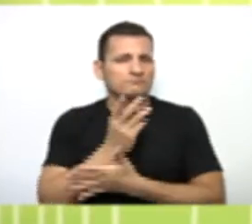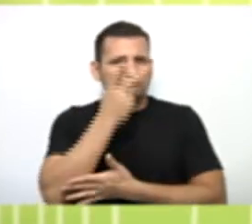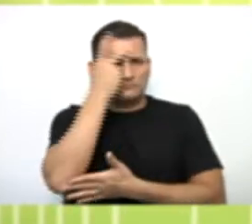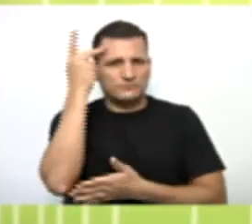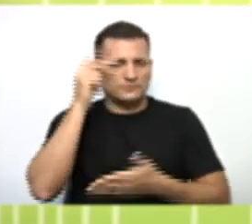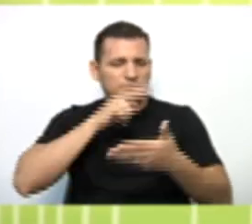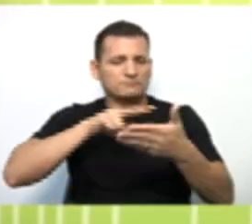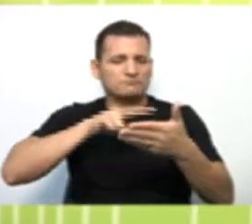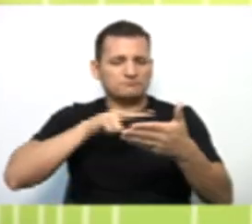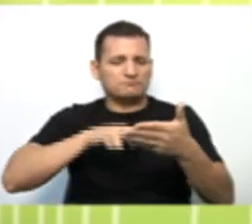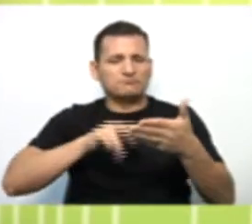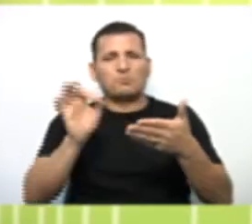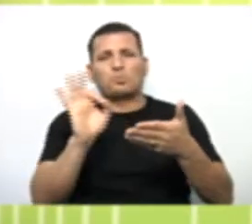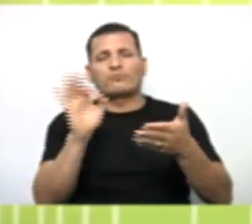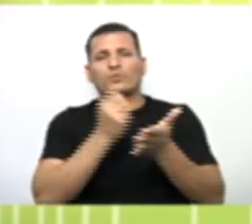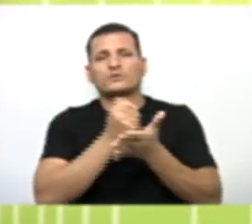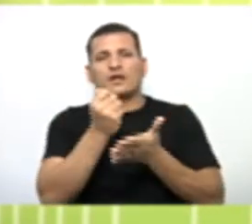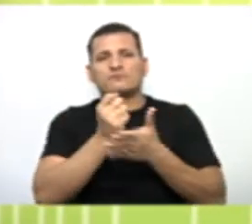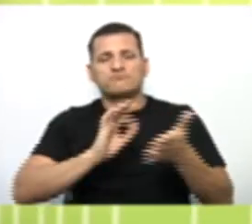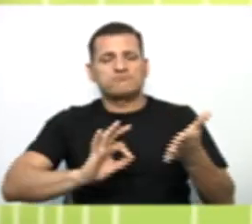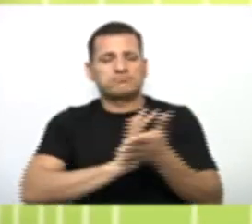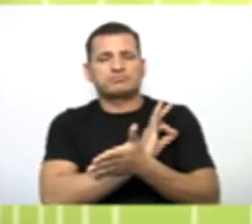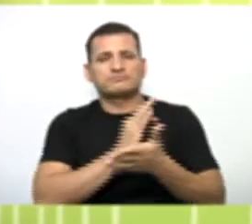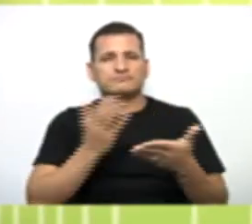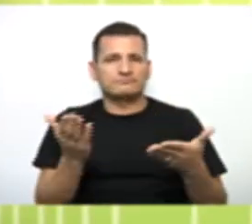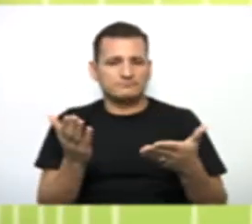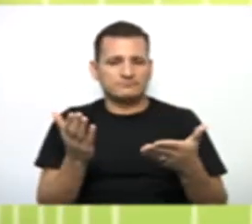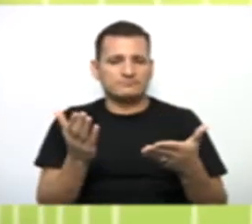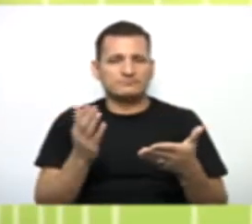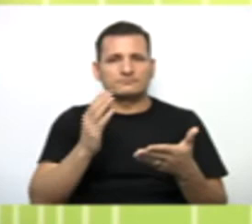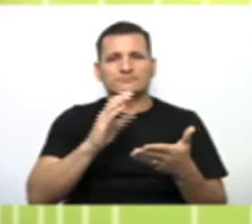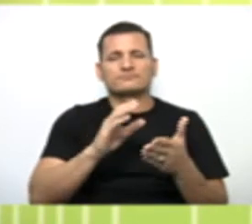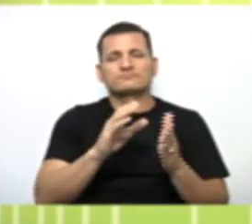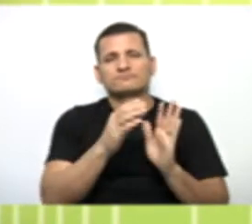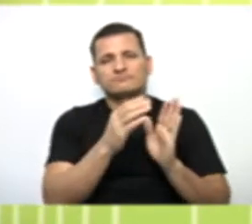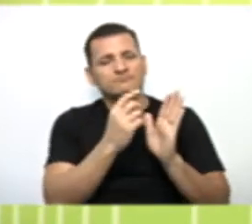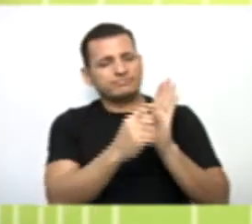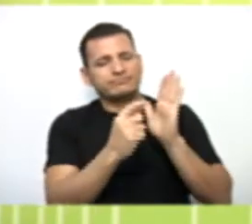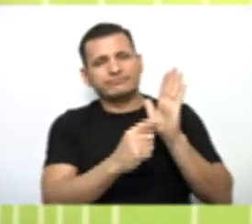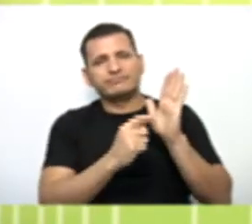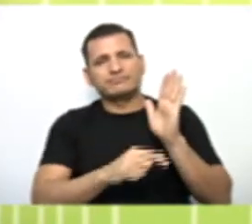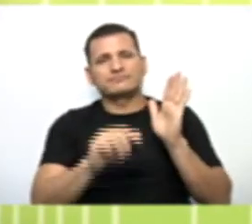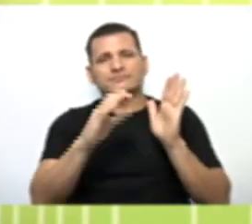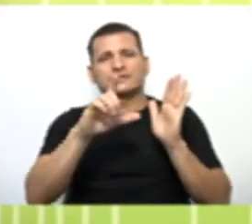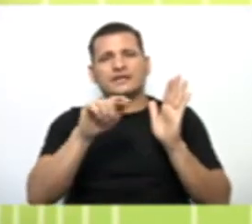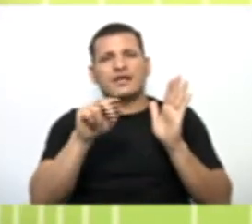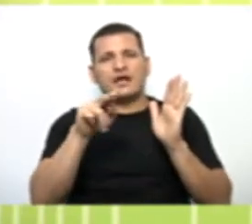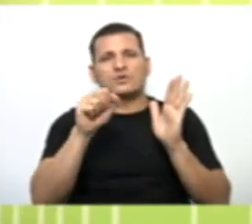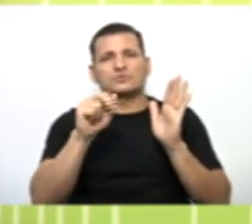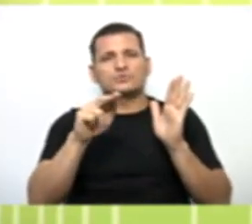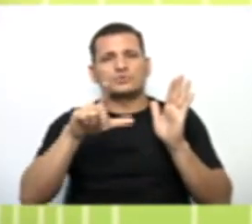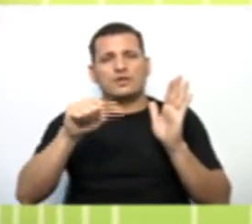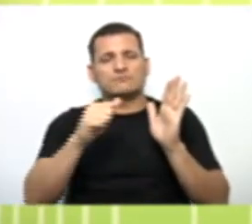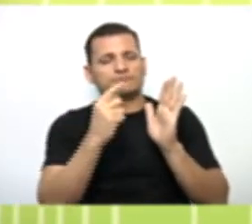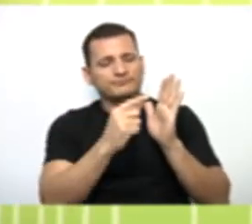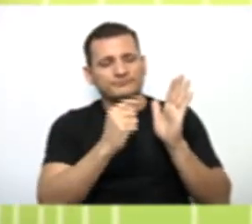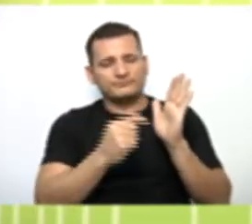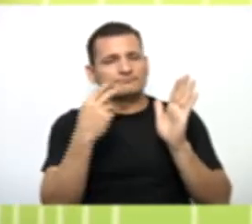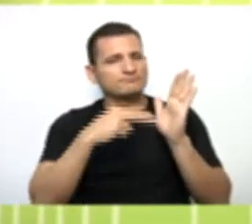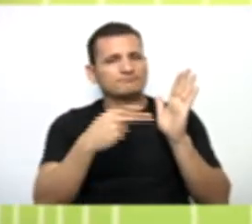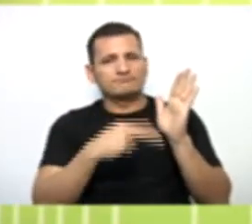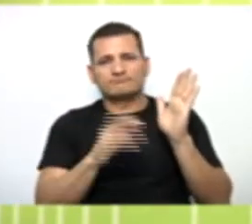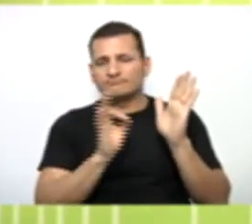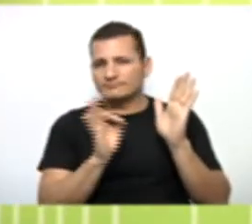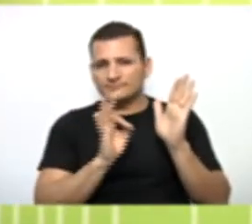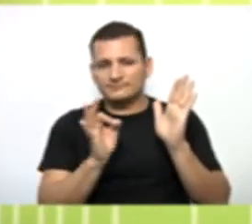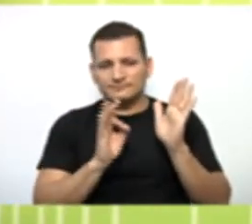as entrelinhas, ou melhor, não, as entrelinhas também, né? As cláusulas, não lê as letrinhas pequenininhas, não é?